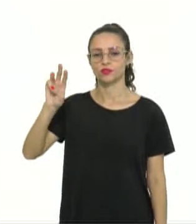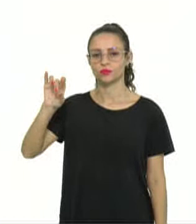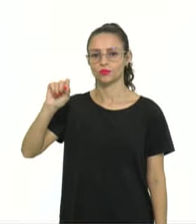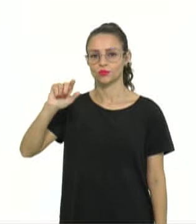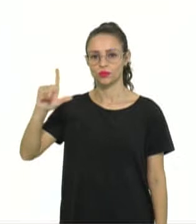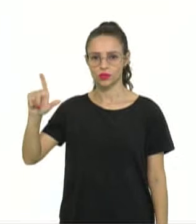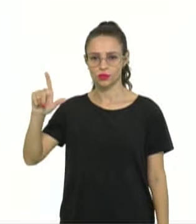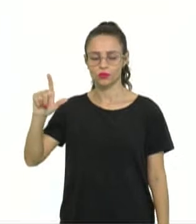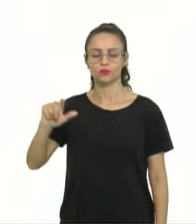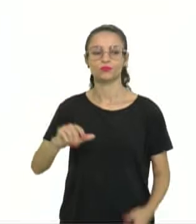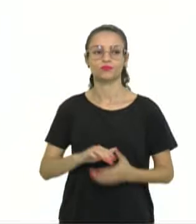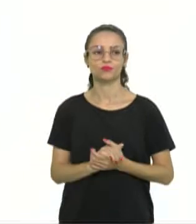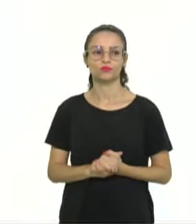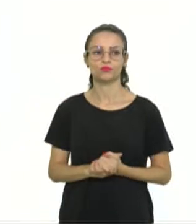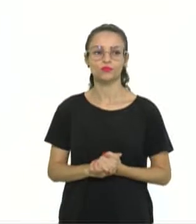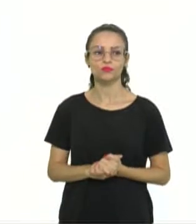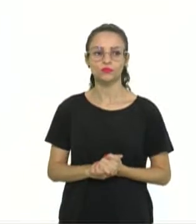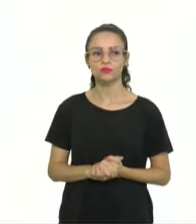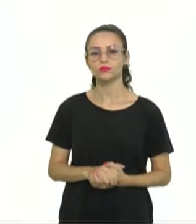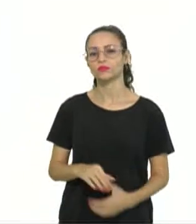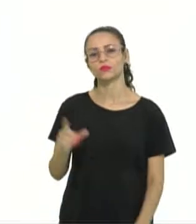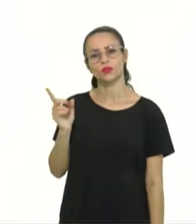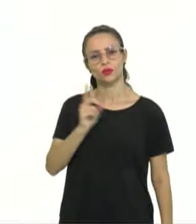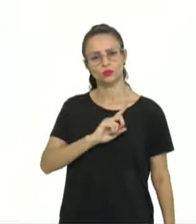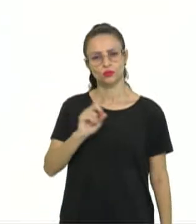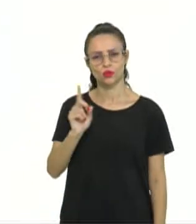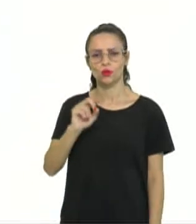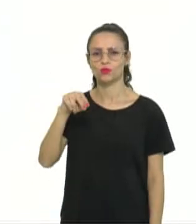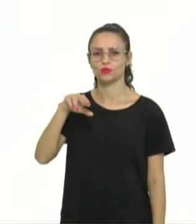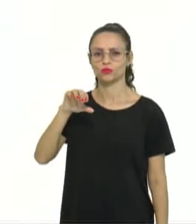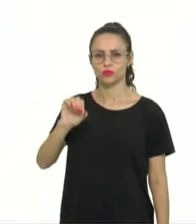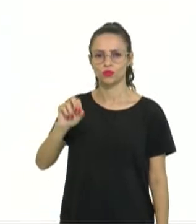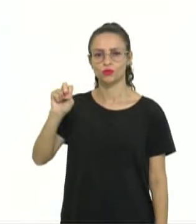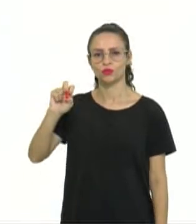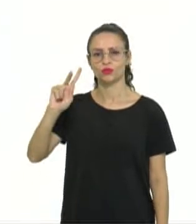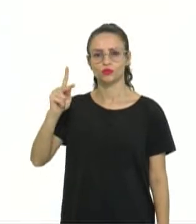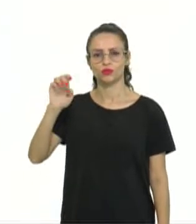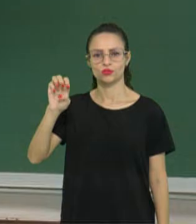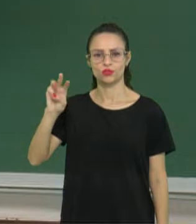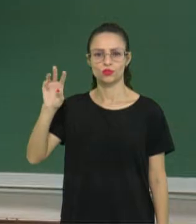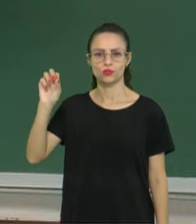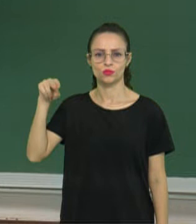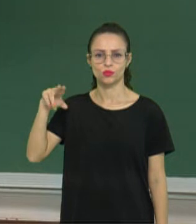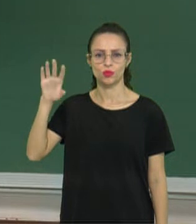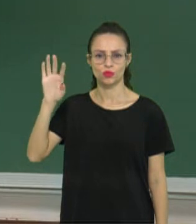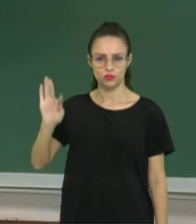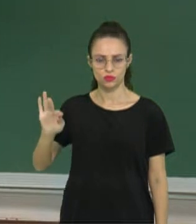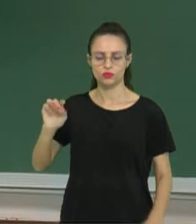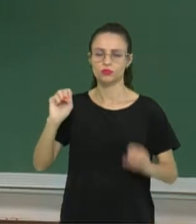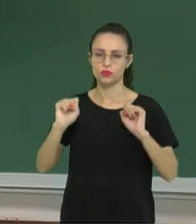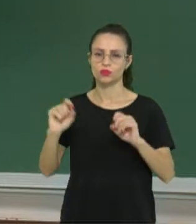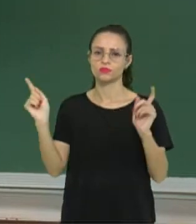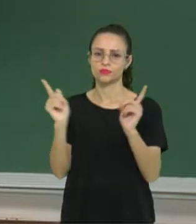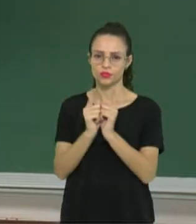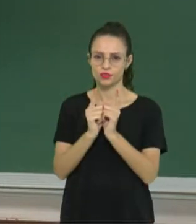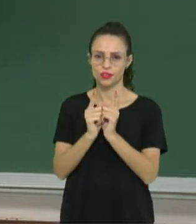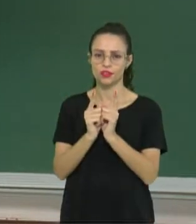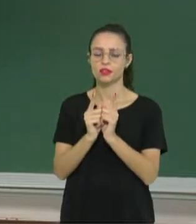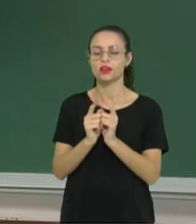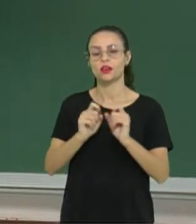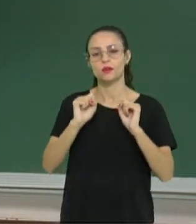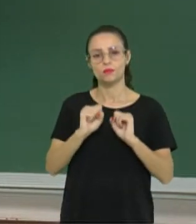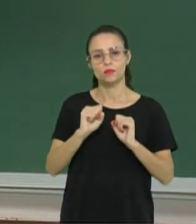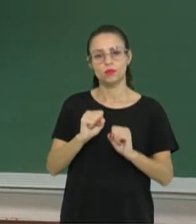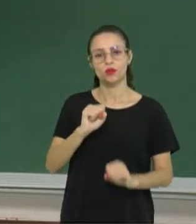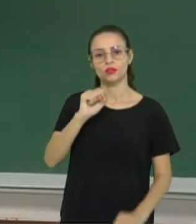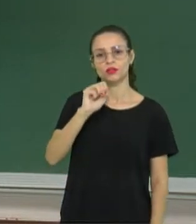na forma completa. E no, she won't. Na negativa, é possível a gente colocá-la de forma abreviada. Pode ser tanto